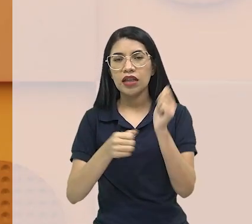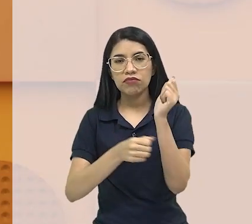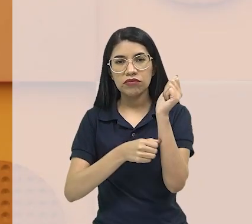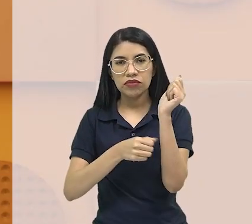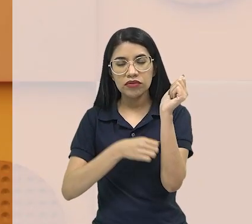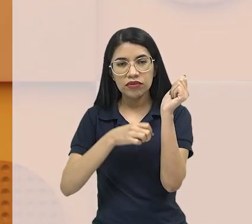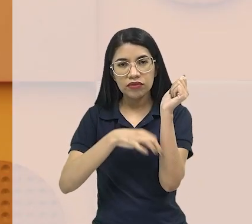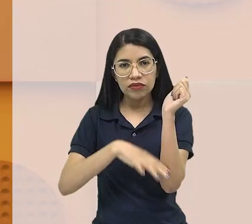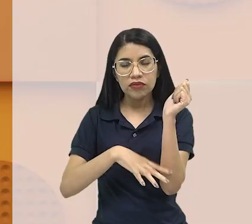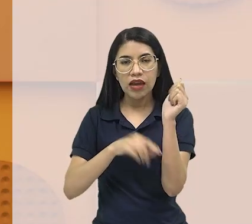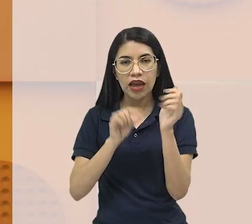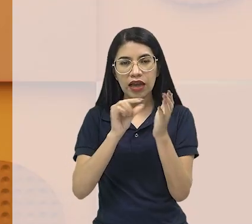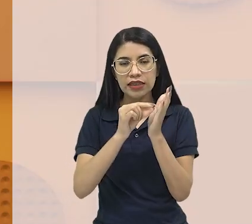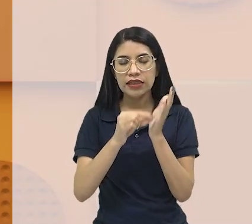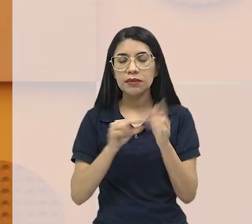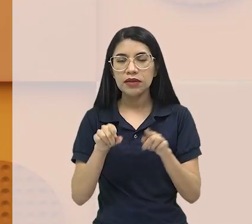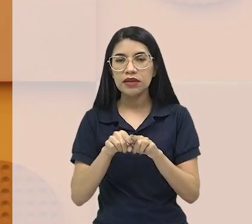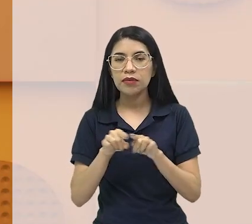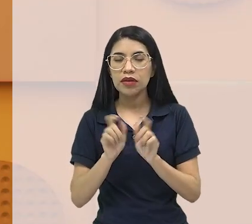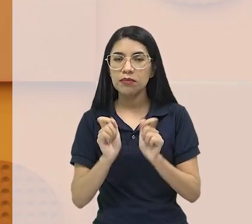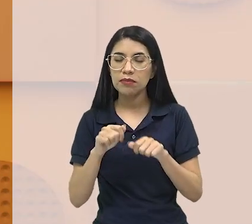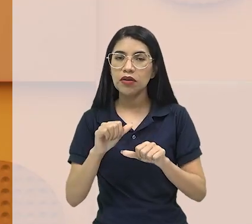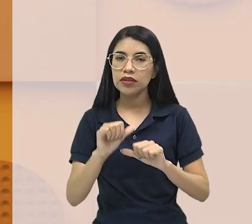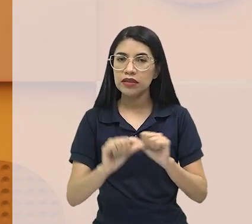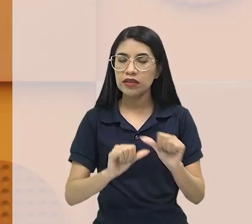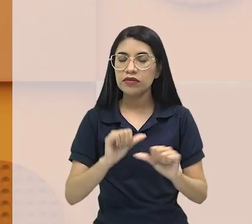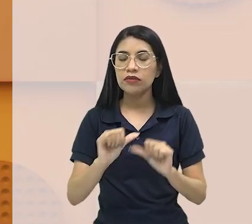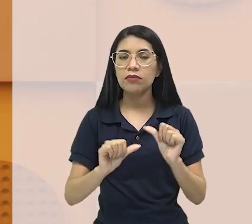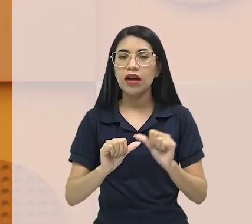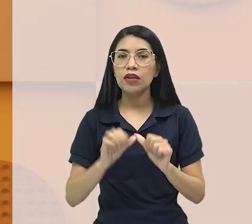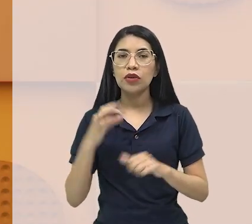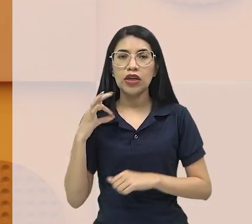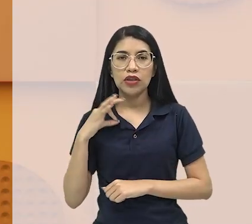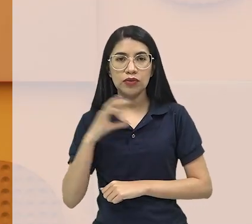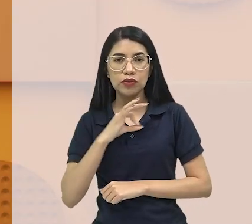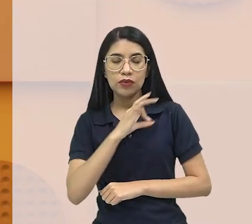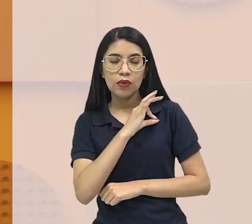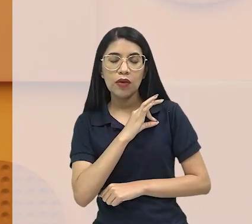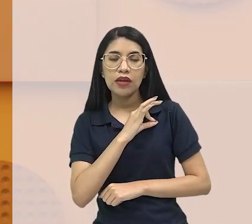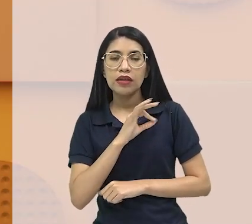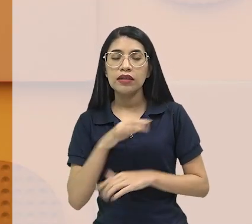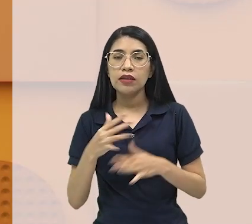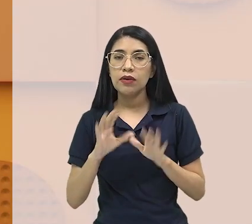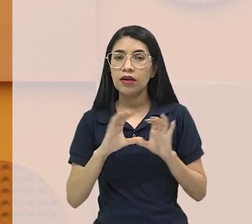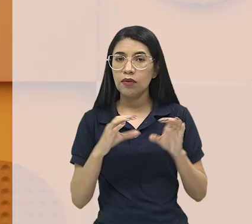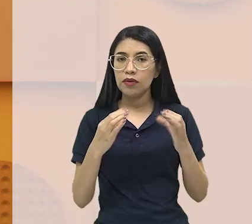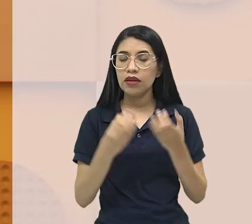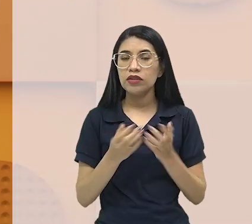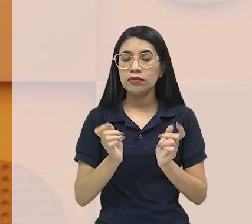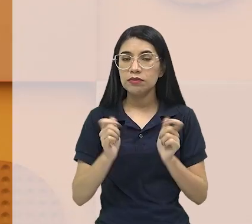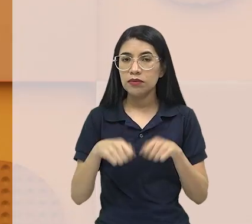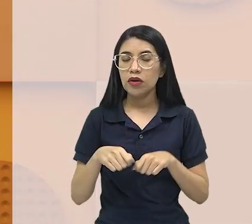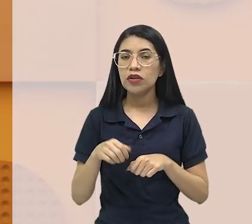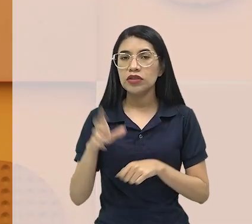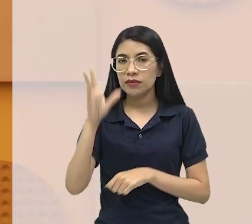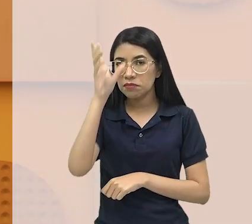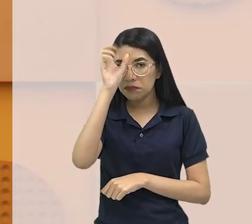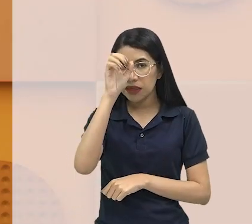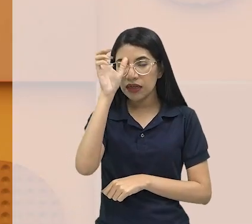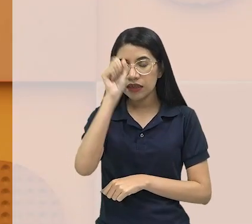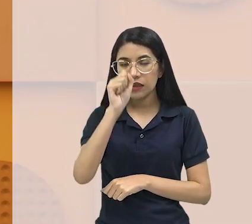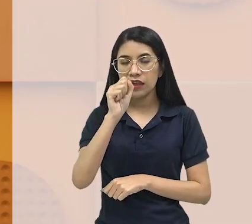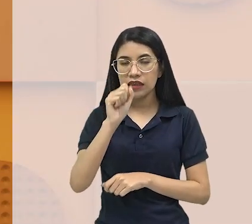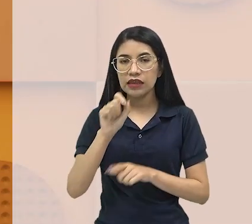ser transformadas nessas biojoias, né, que são os artesanatos, por que não a comunidade aprender, se qualificar